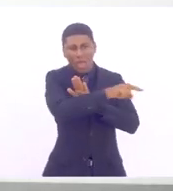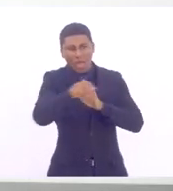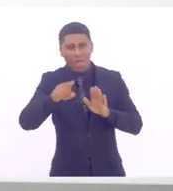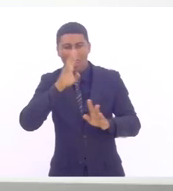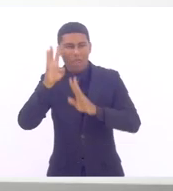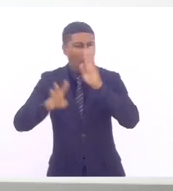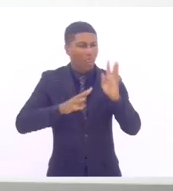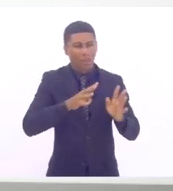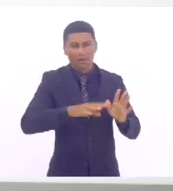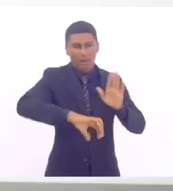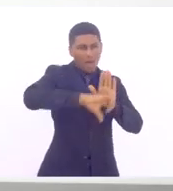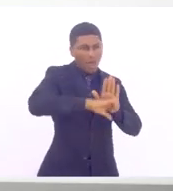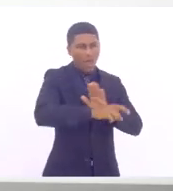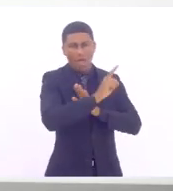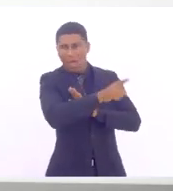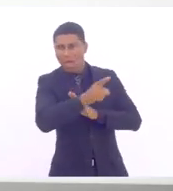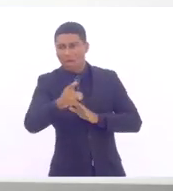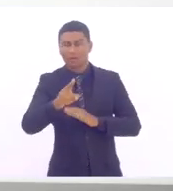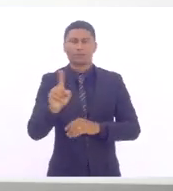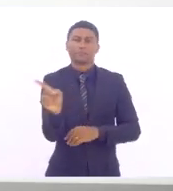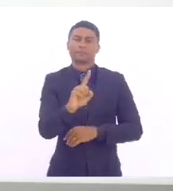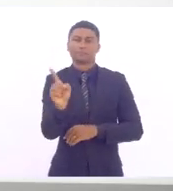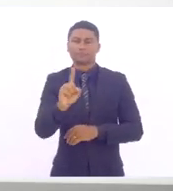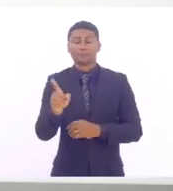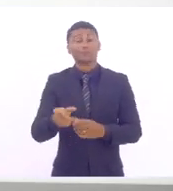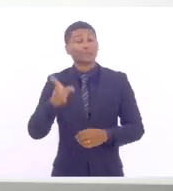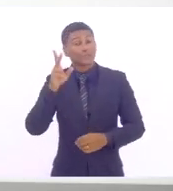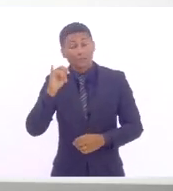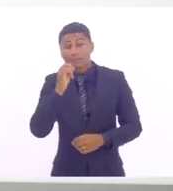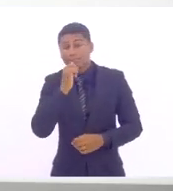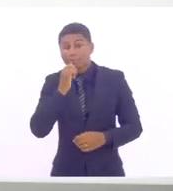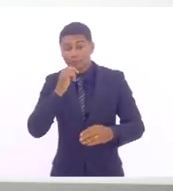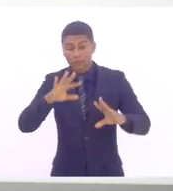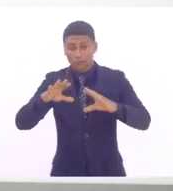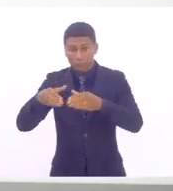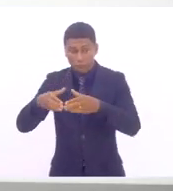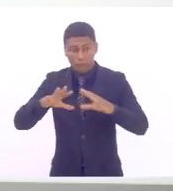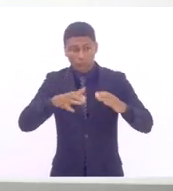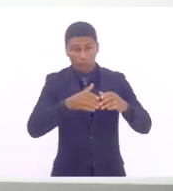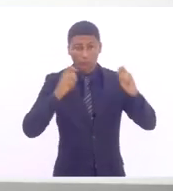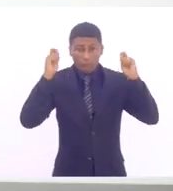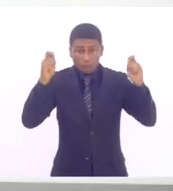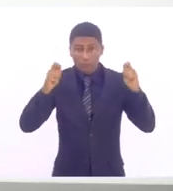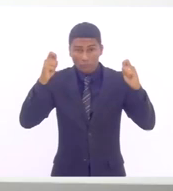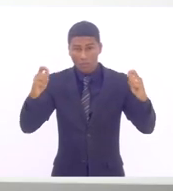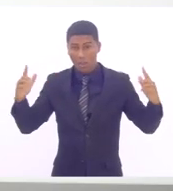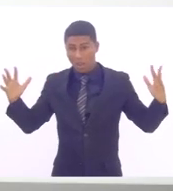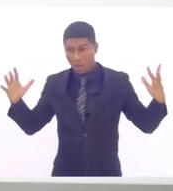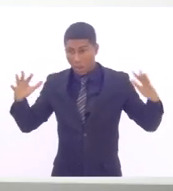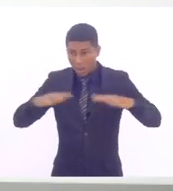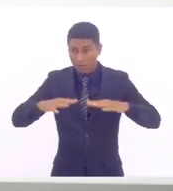por se houver uma eventual briga de torcida e que um eventual